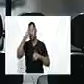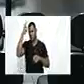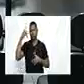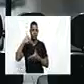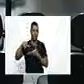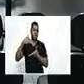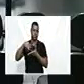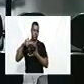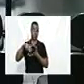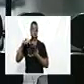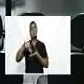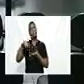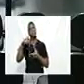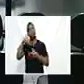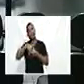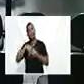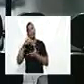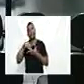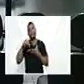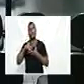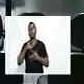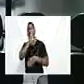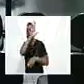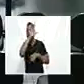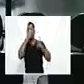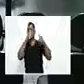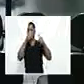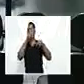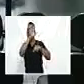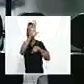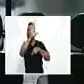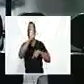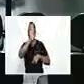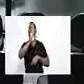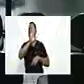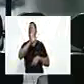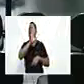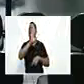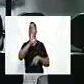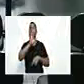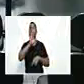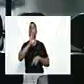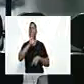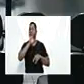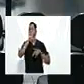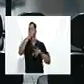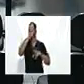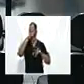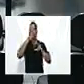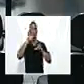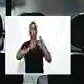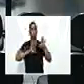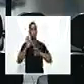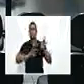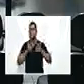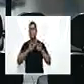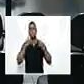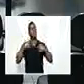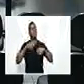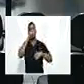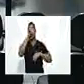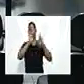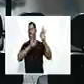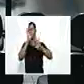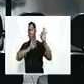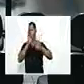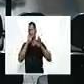mundo esquece do administrativo tá lá quietinho lá quietinho mas não anda sem ter eles lá em cima porque